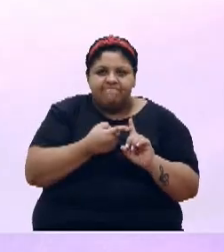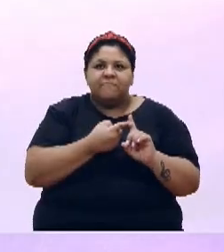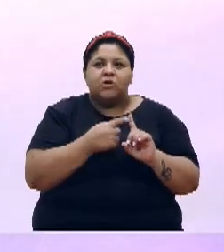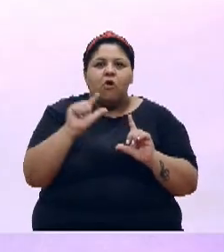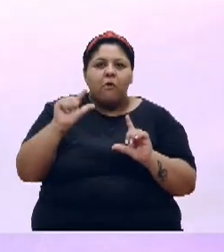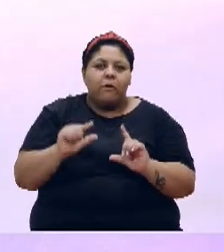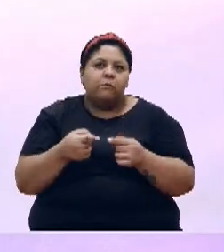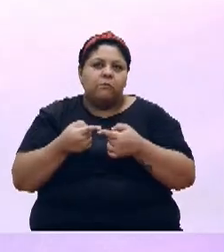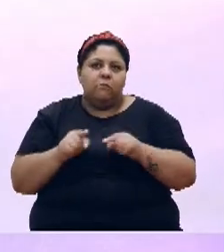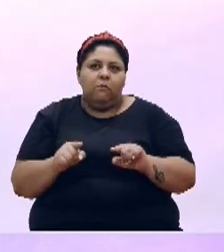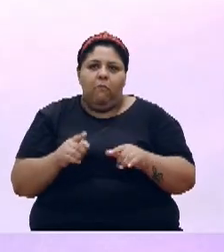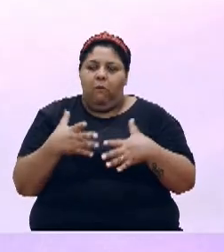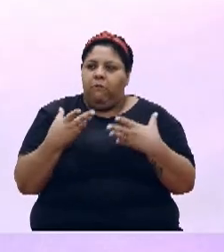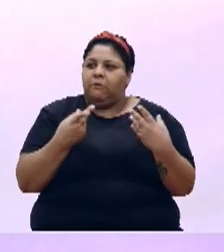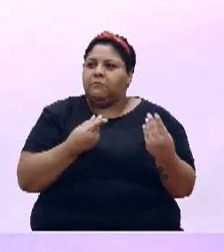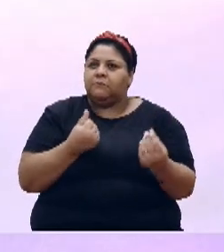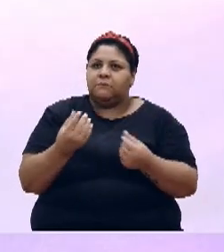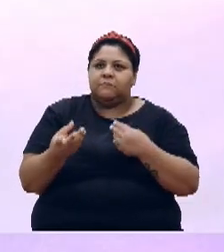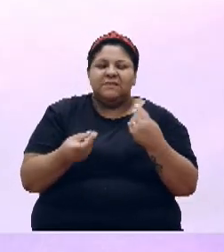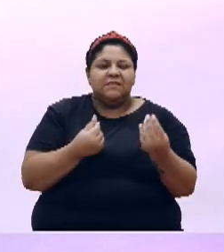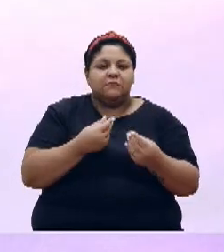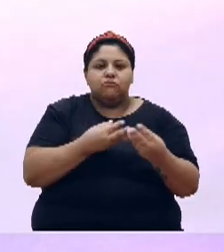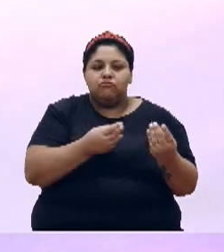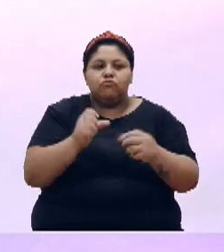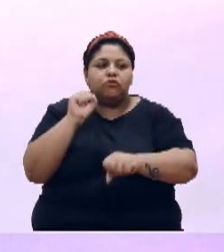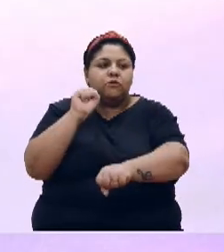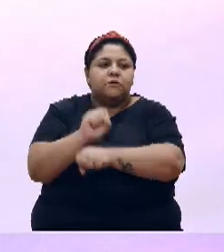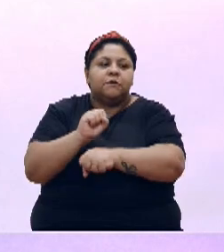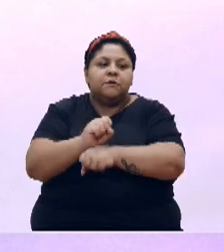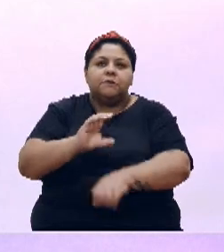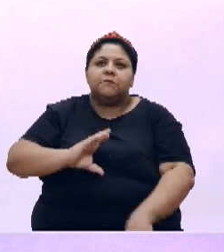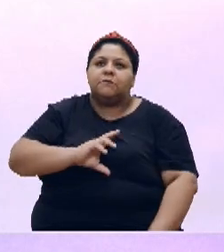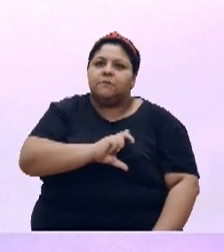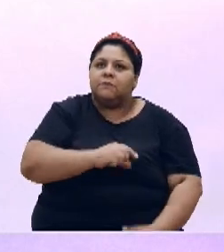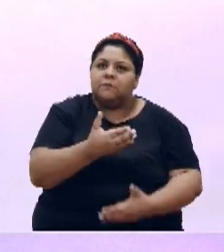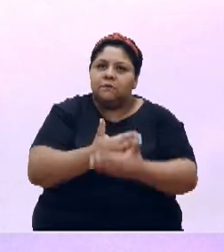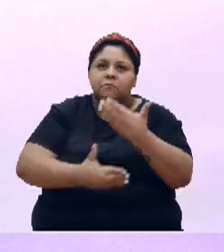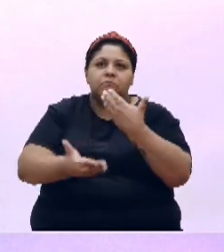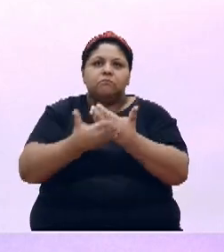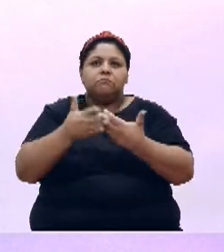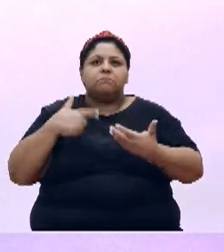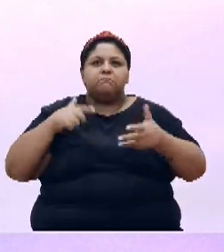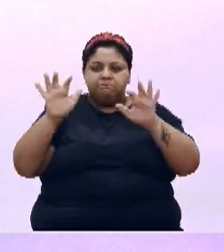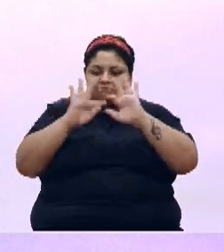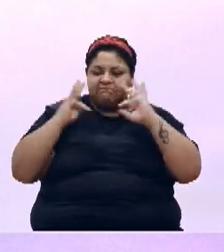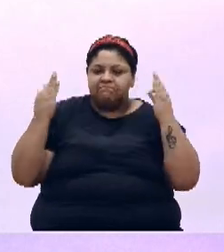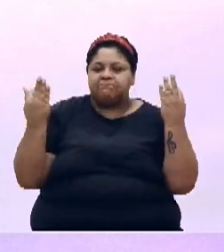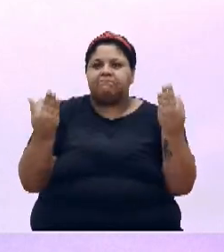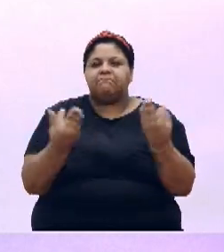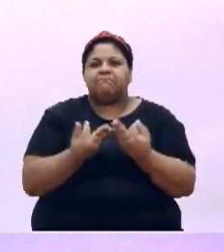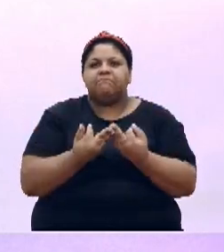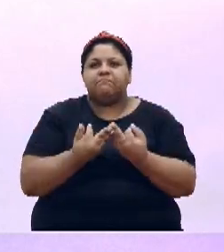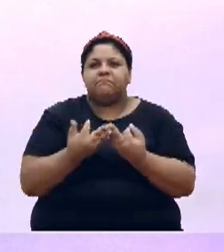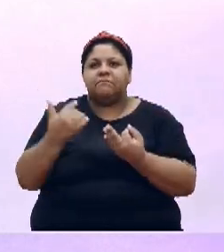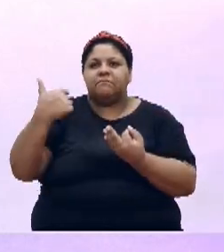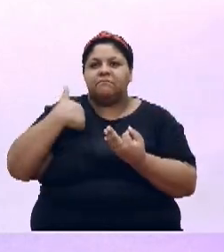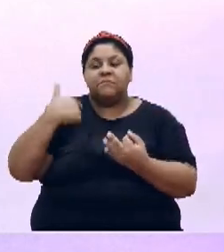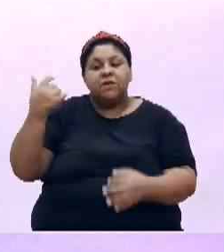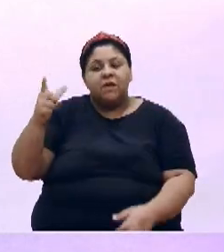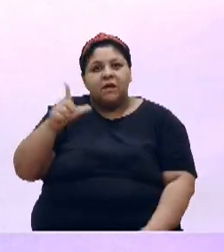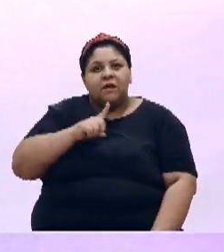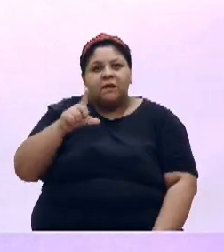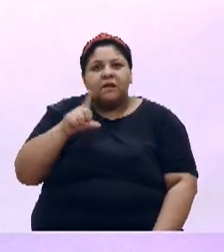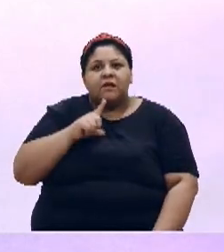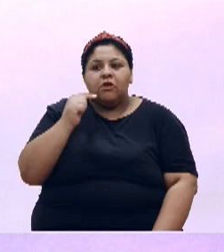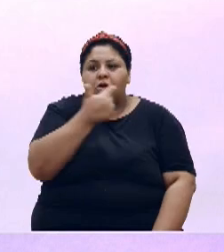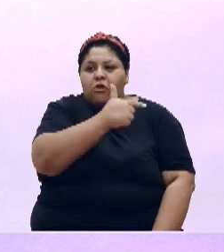mas ela foi tão, tão, tão esperada e tão, tão, tão amada por toda a minha família, que eu tenho esse